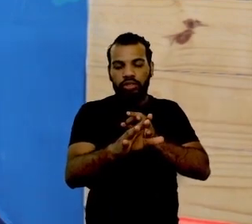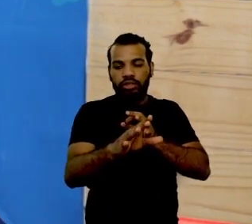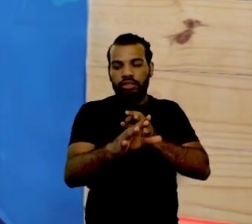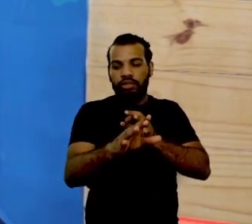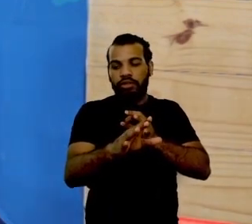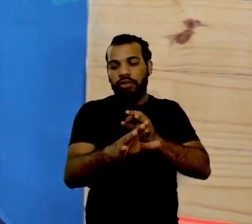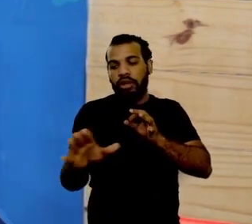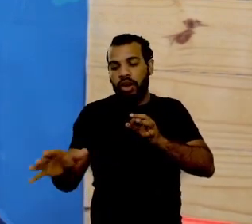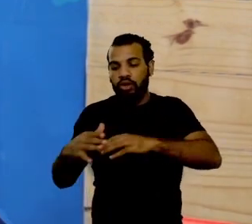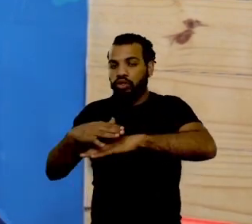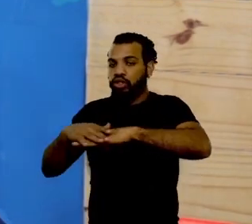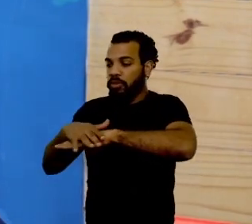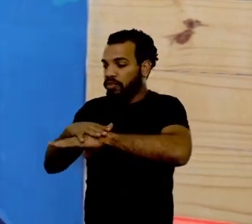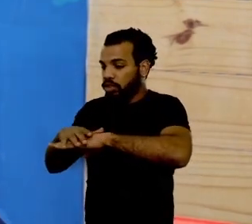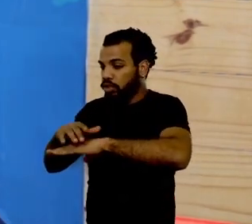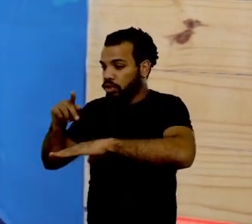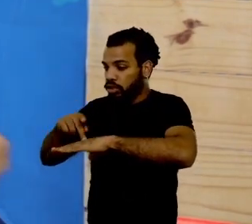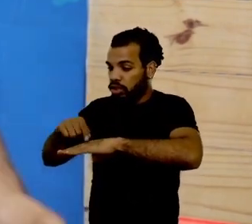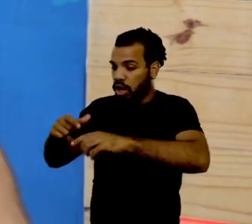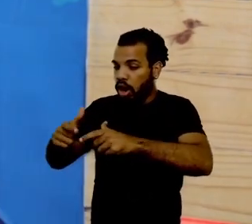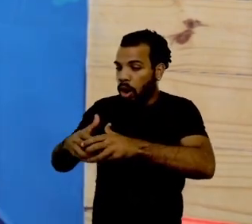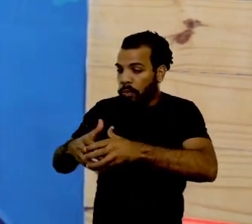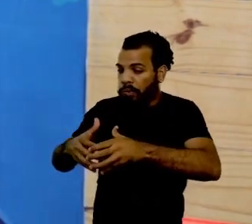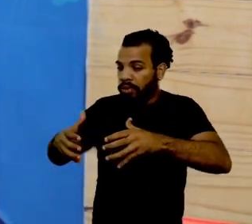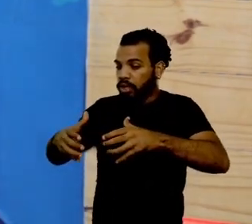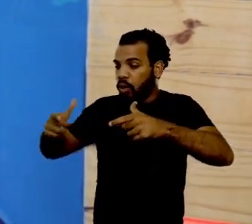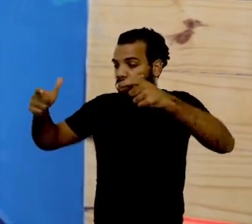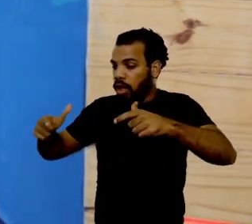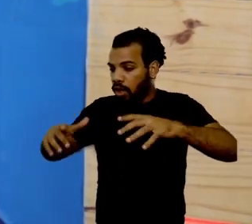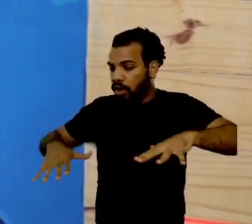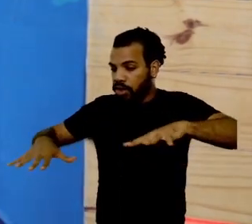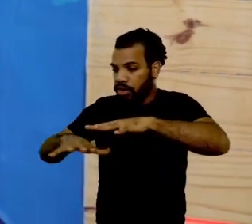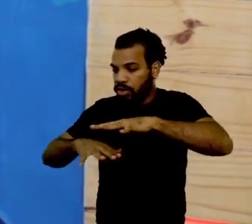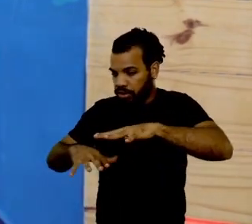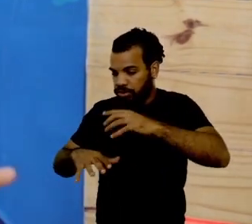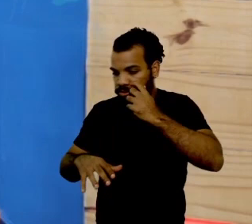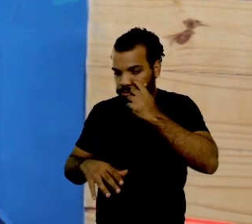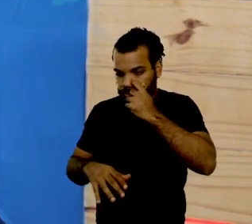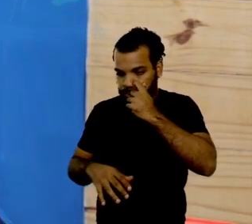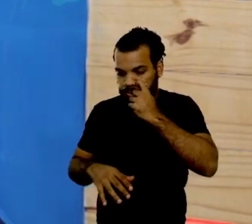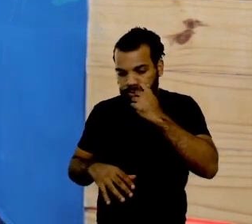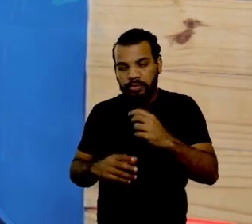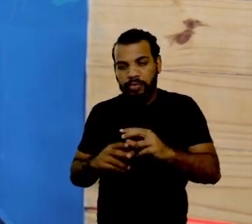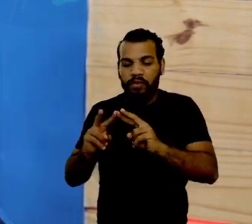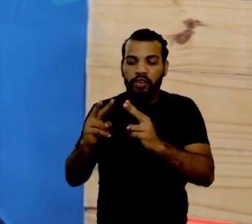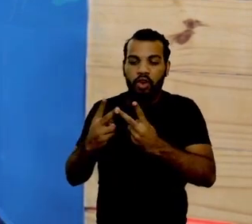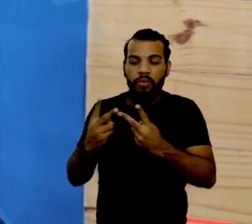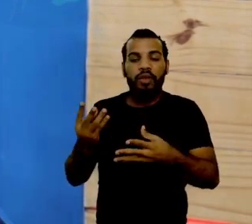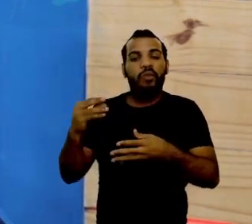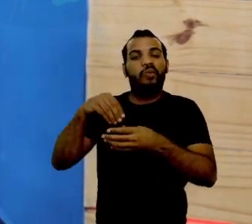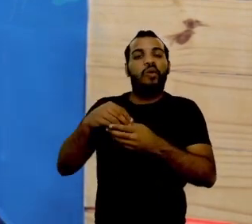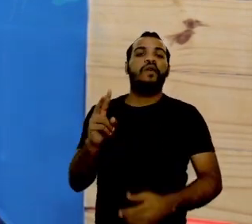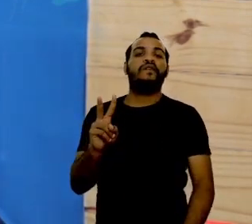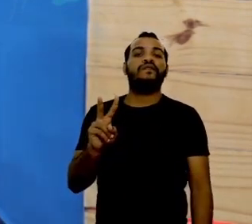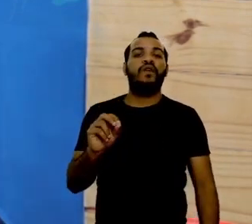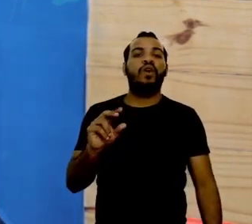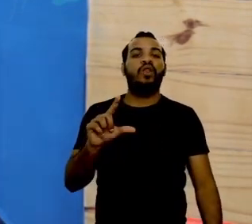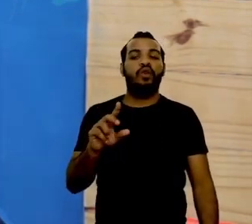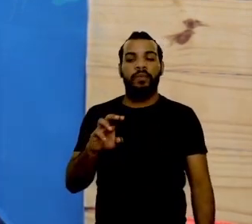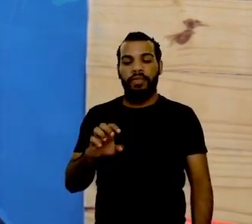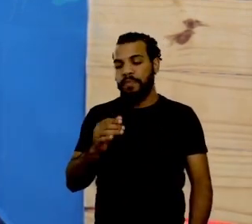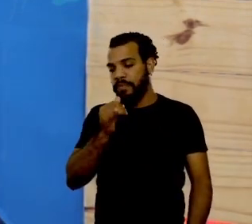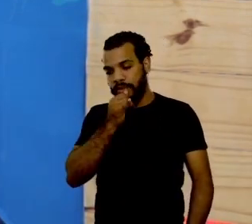considerar superficial o aumento em superfície, em área, e a volumétrica no volume. Exemplo,